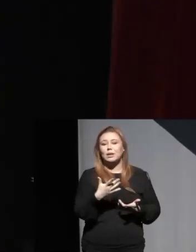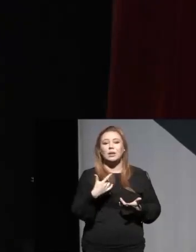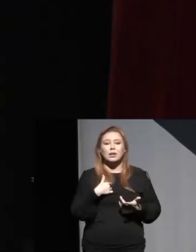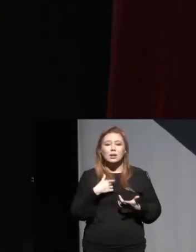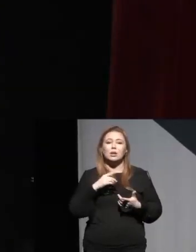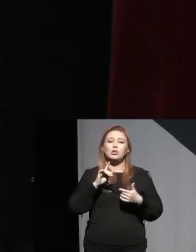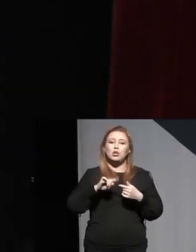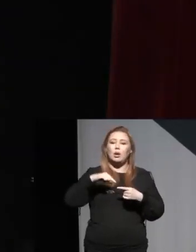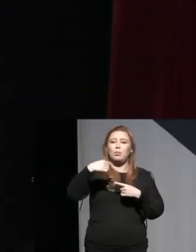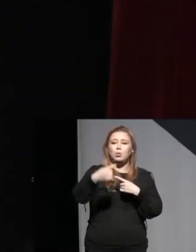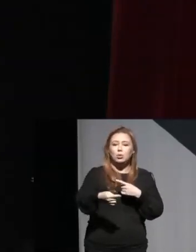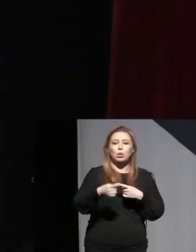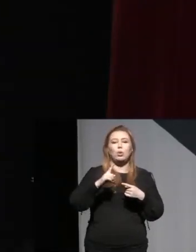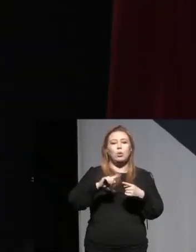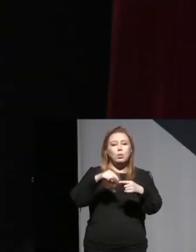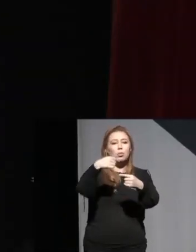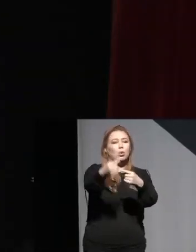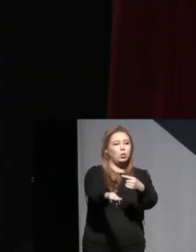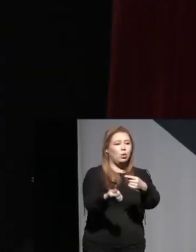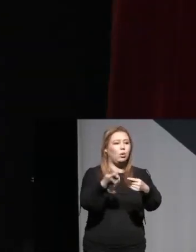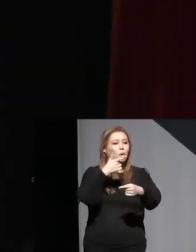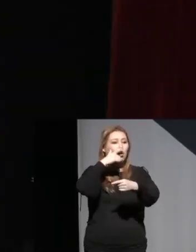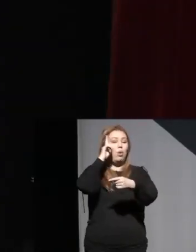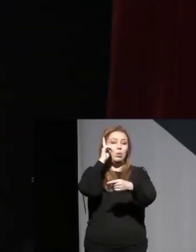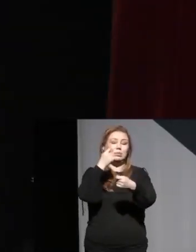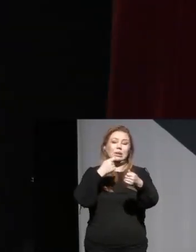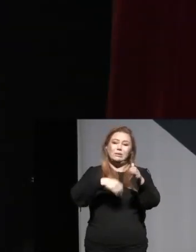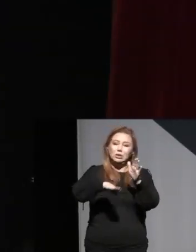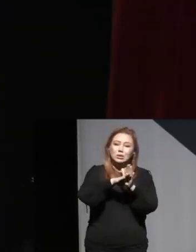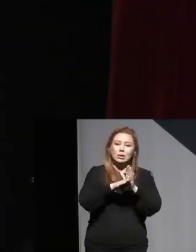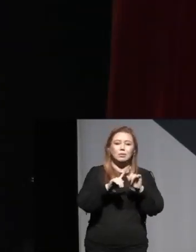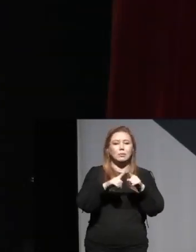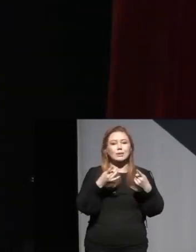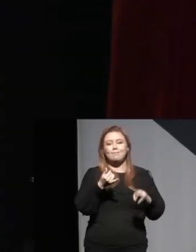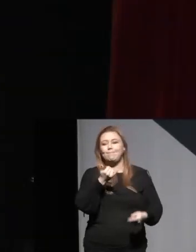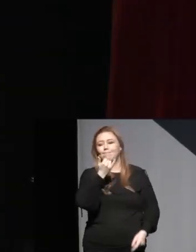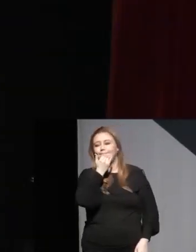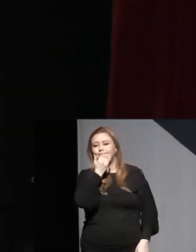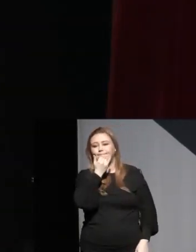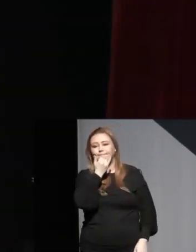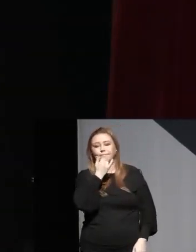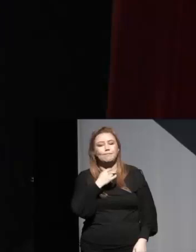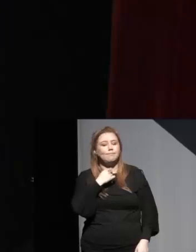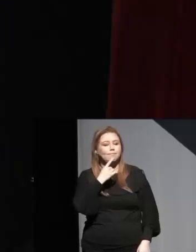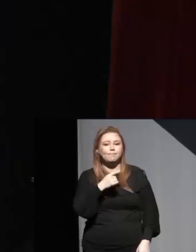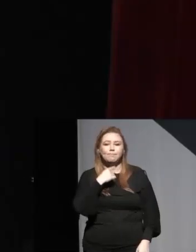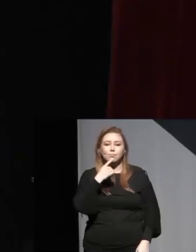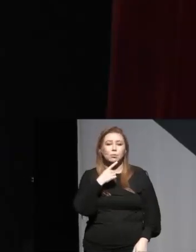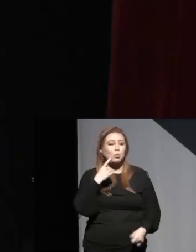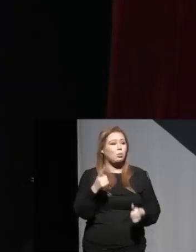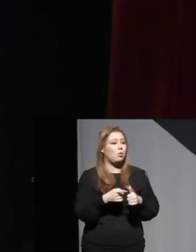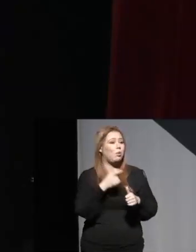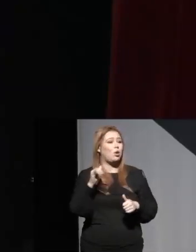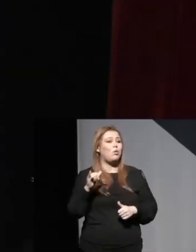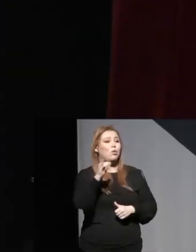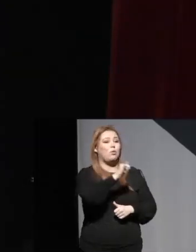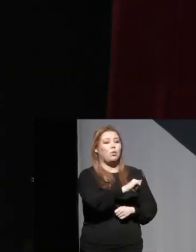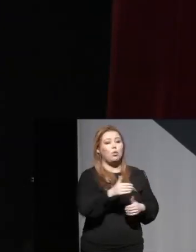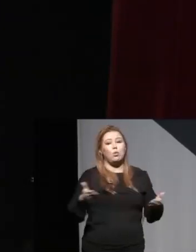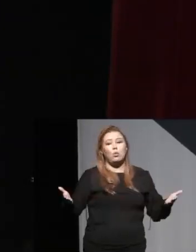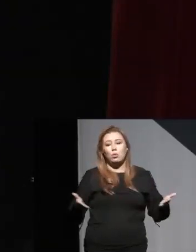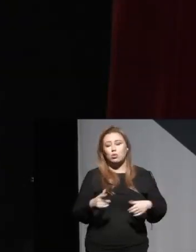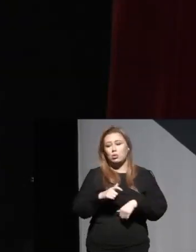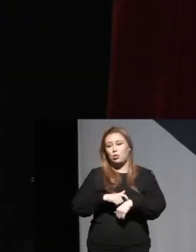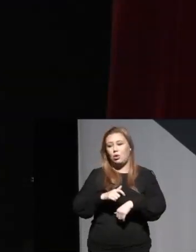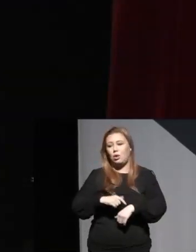duas vezes o voo, ele deveria chegar ontem, e infelizmente não houve teto e o primeiro voo que ele teria disponível seria hoje às